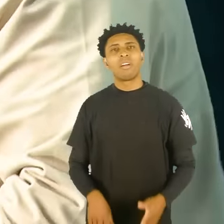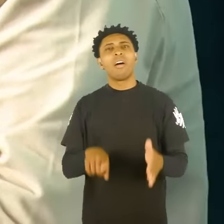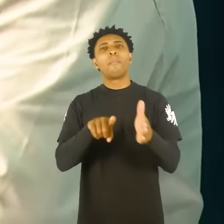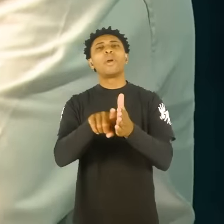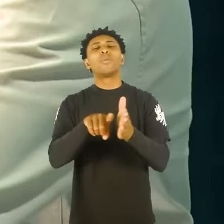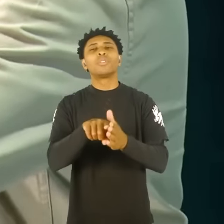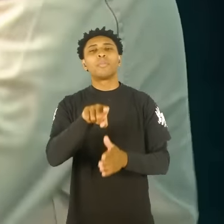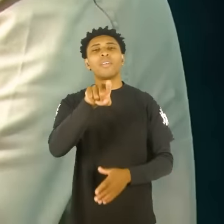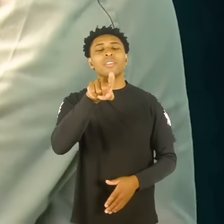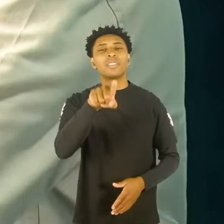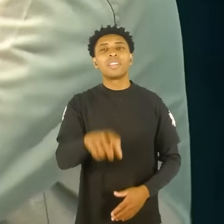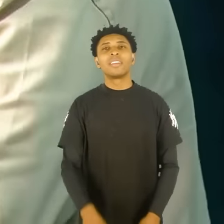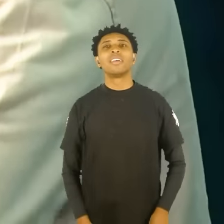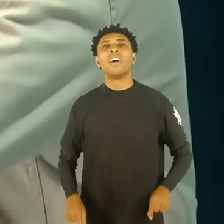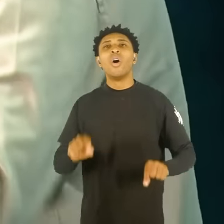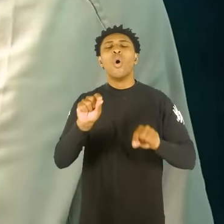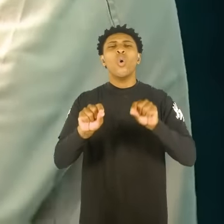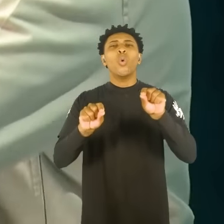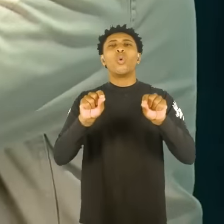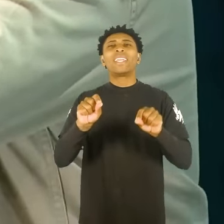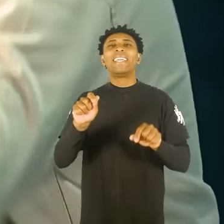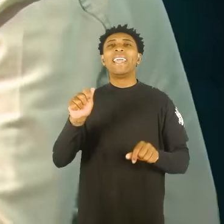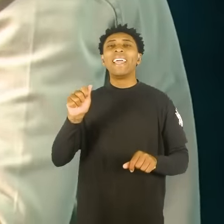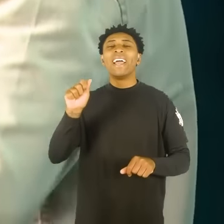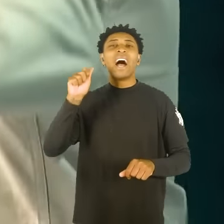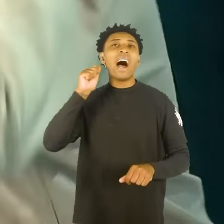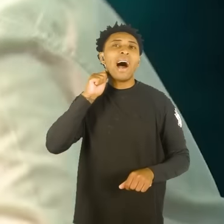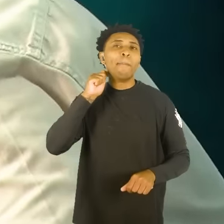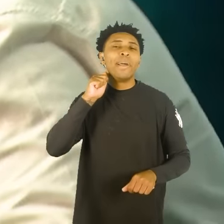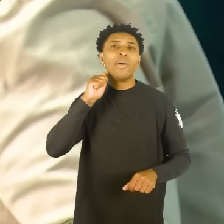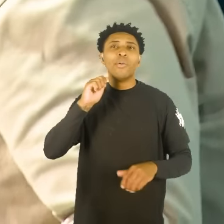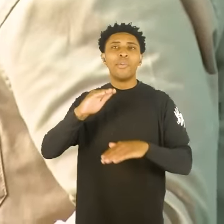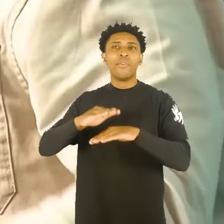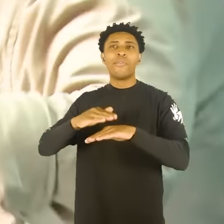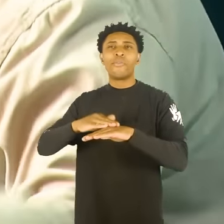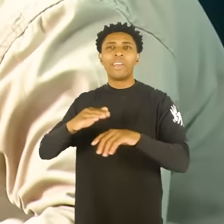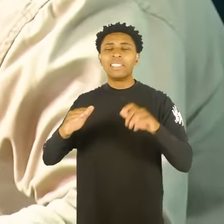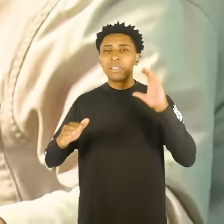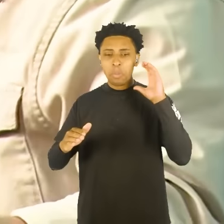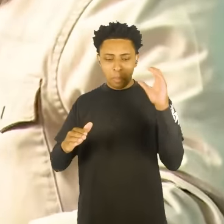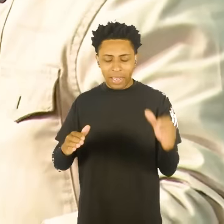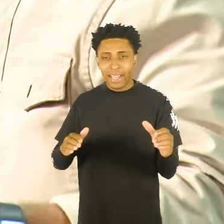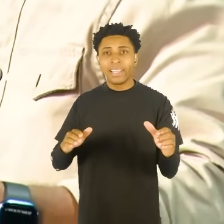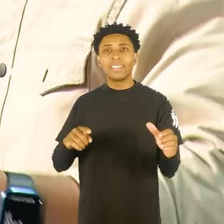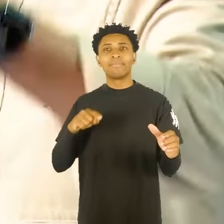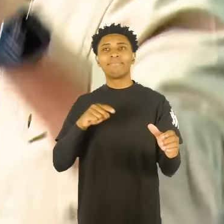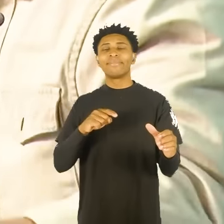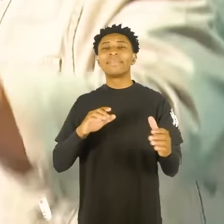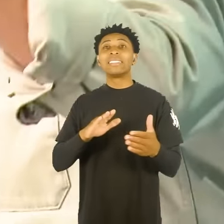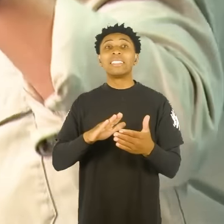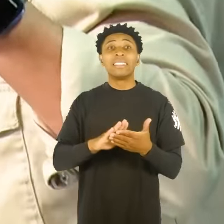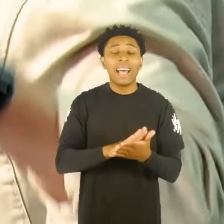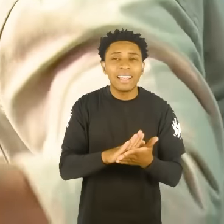que que Abel fez de mal para Caim? Nada. Nada.